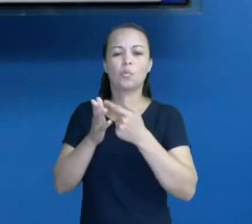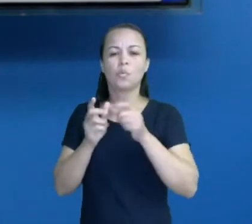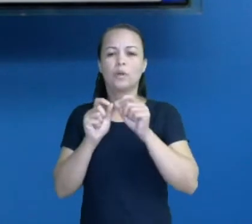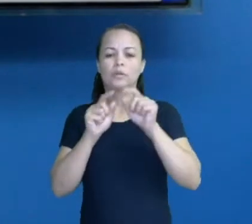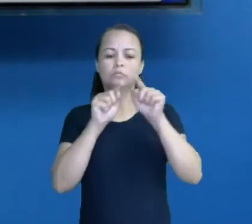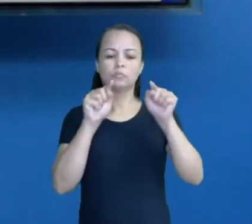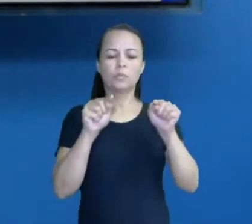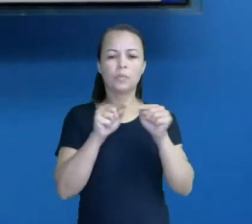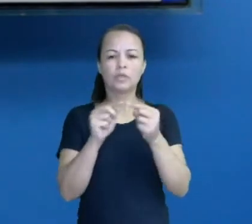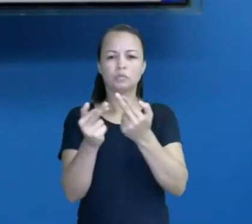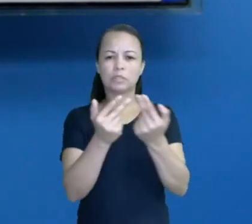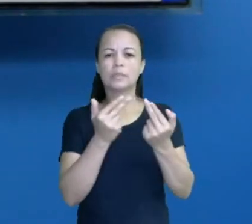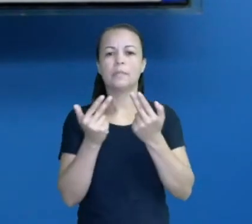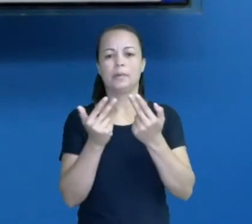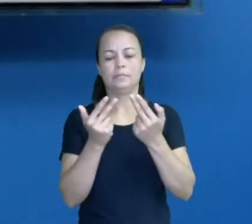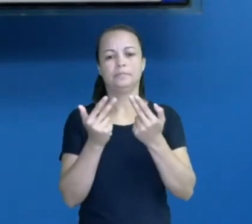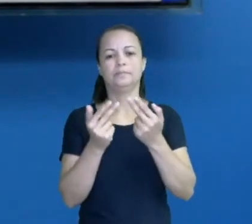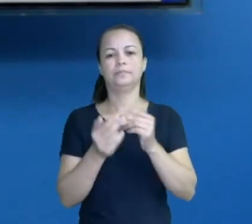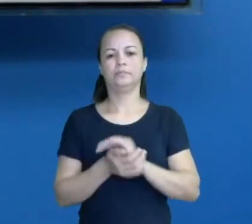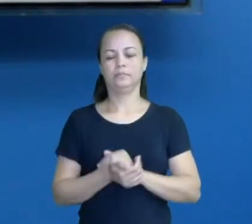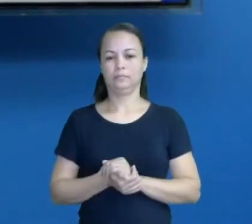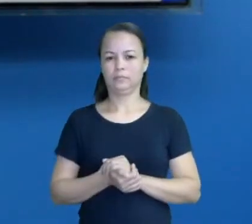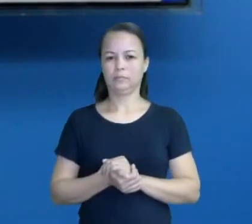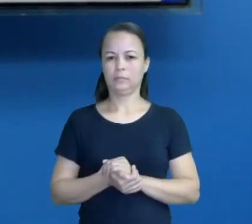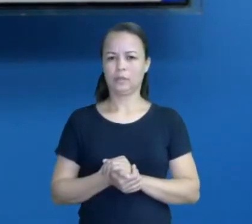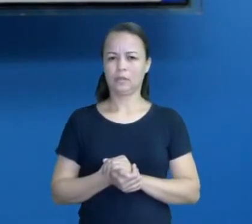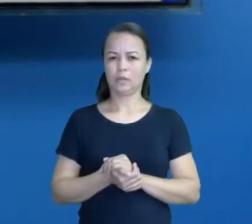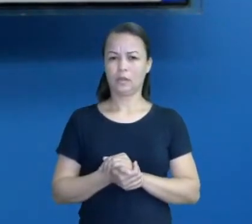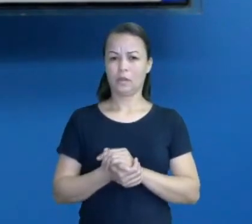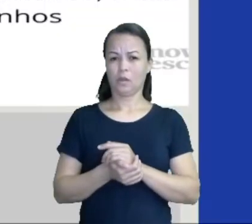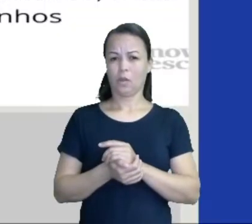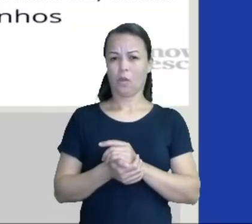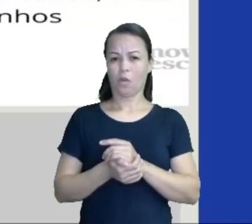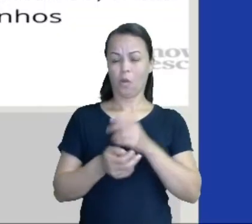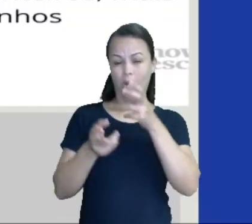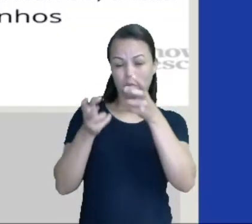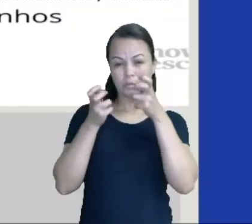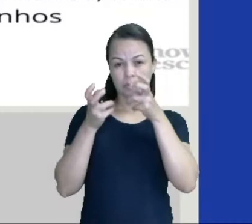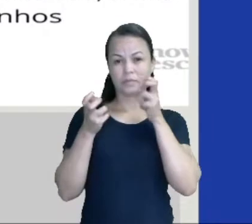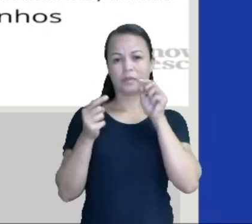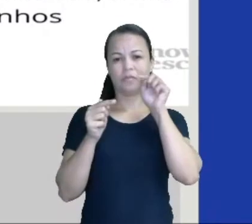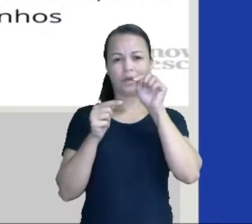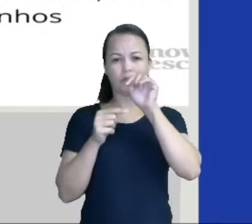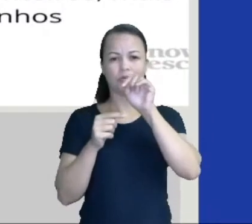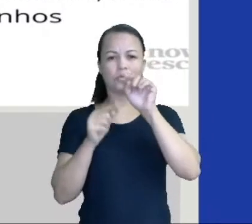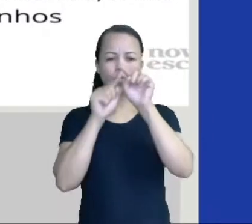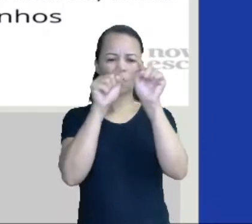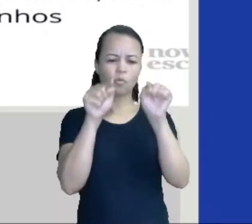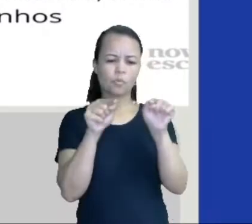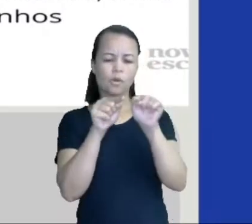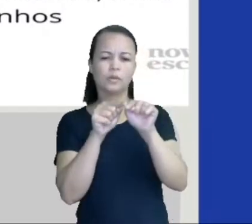mesmo tamanho? Né? Considerando o quadrinho como uma unidade de área,